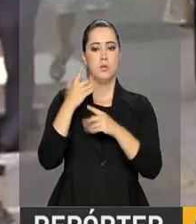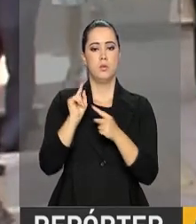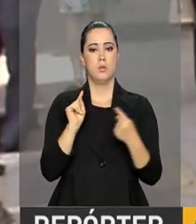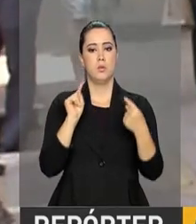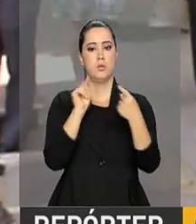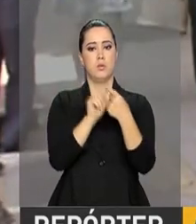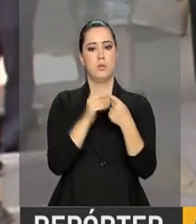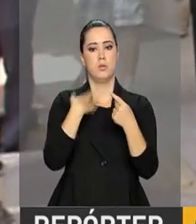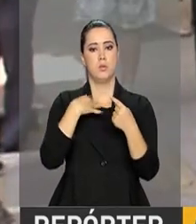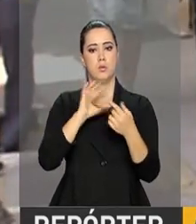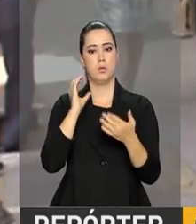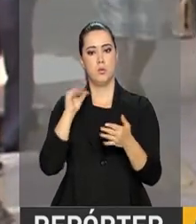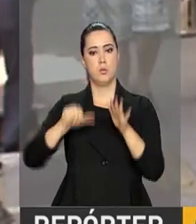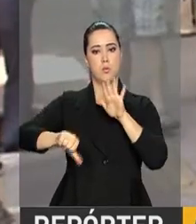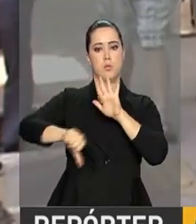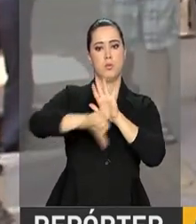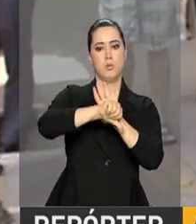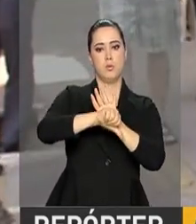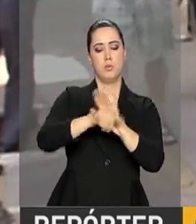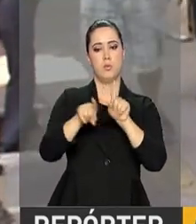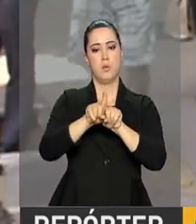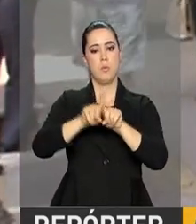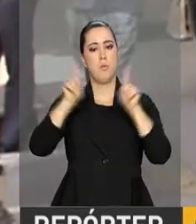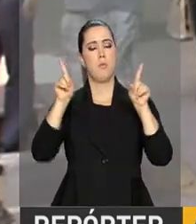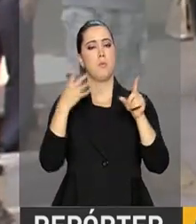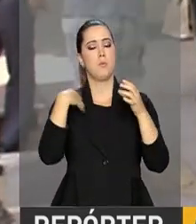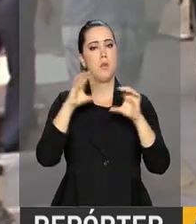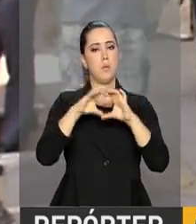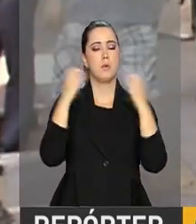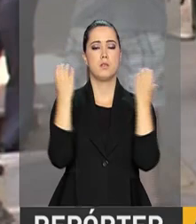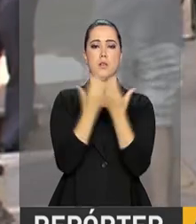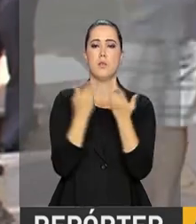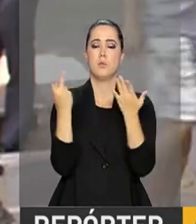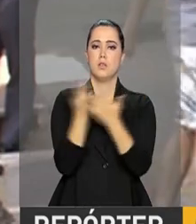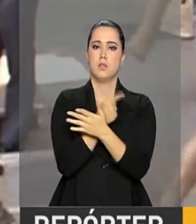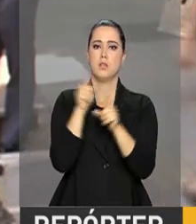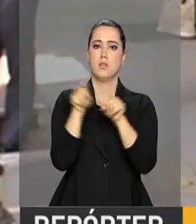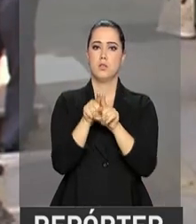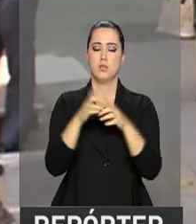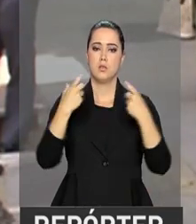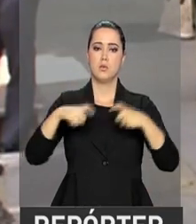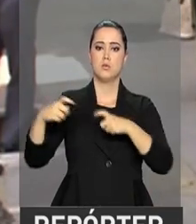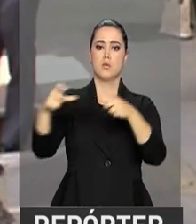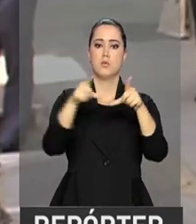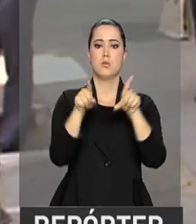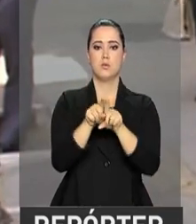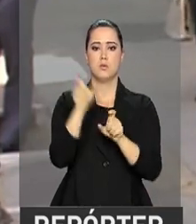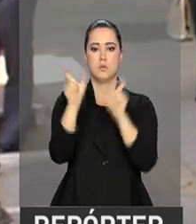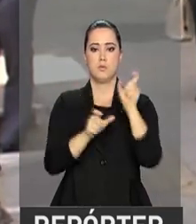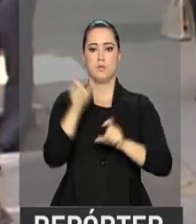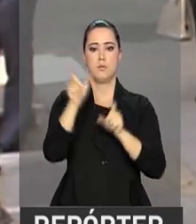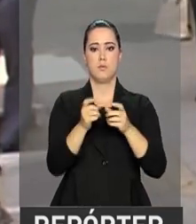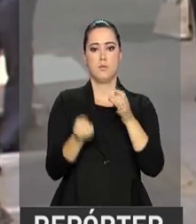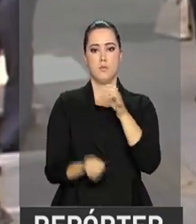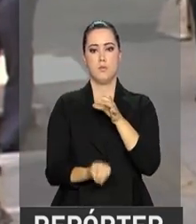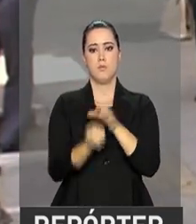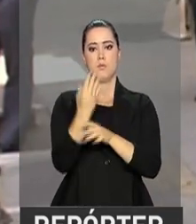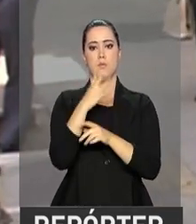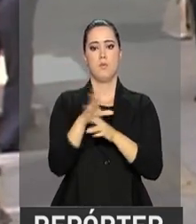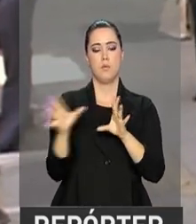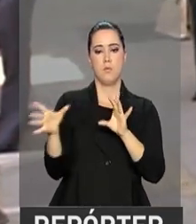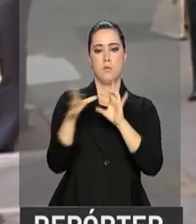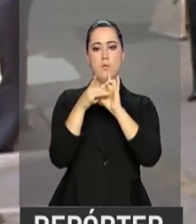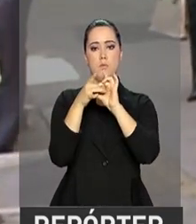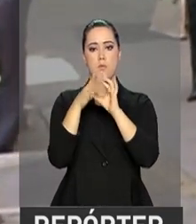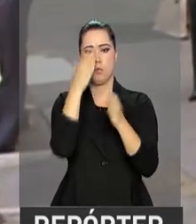no crime. Já o policiamento comunitário, ele atua no ambiente e nas pessoas, criando um